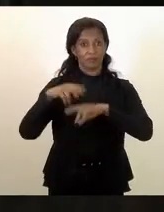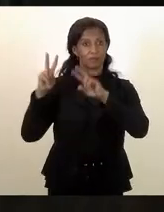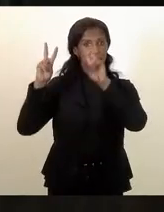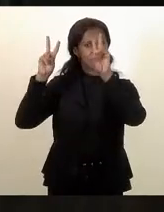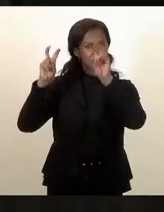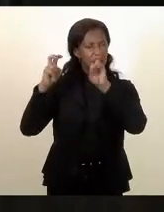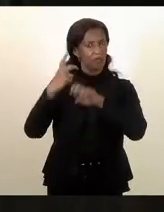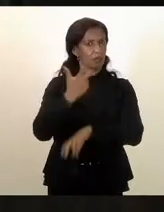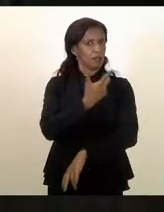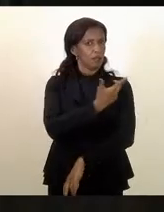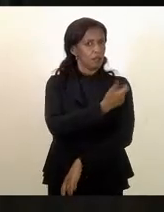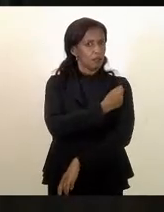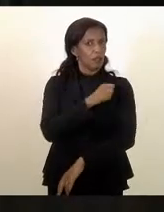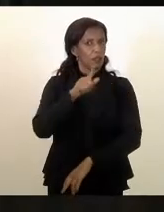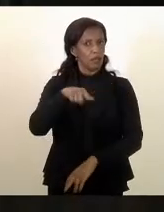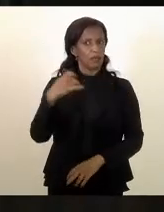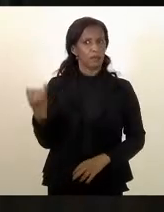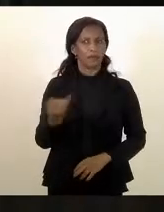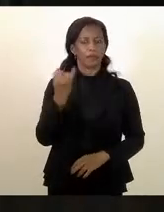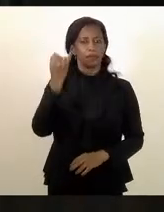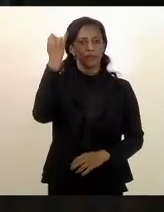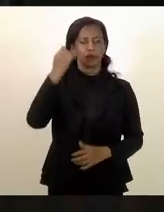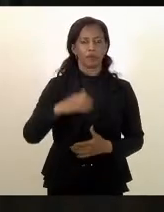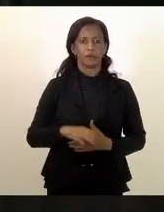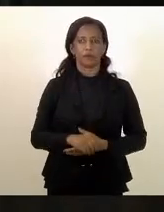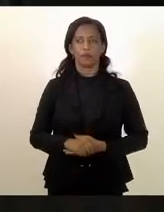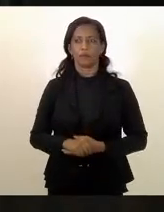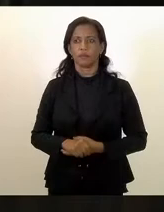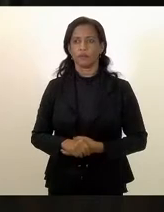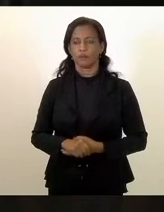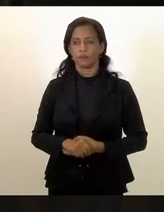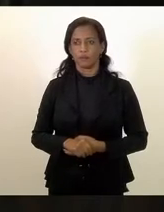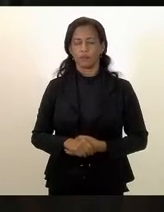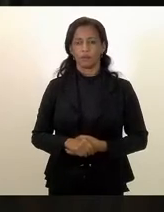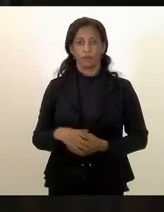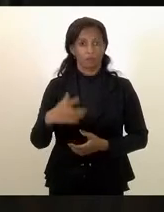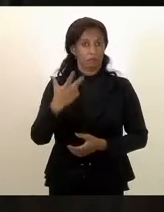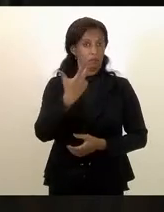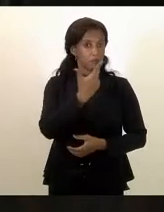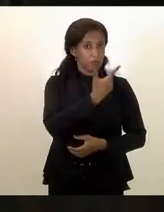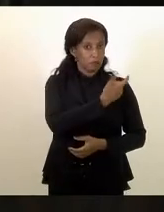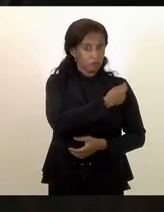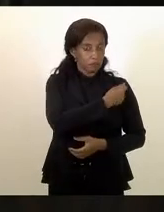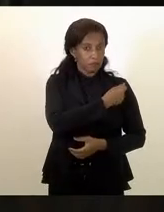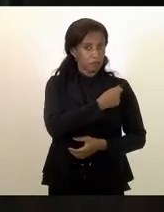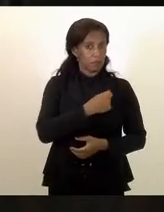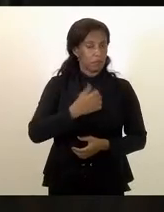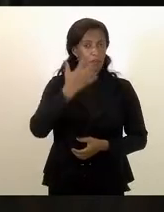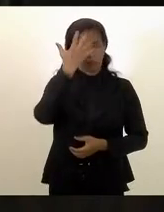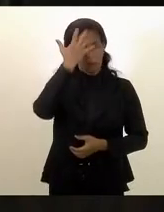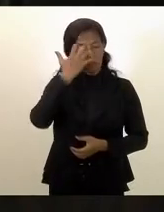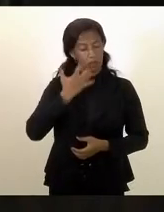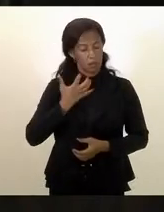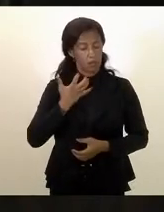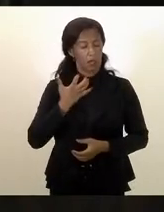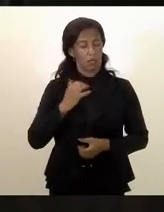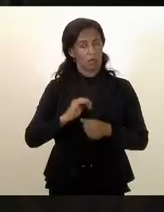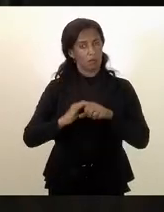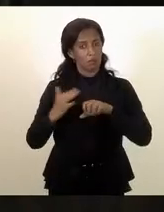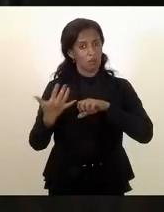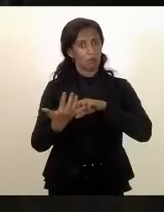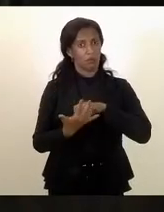vacinação é de suma importância a imunização levar a sério a questão do covid